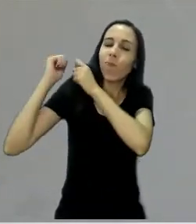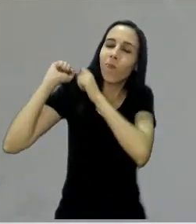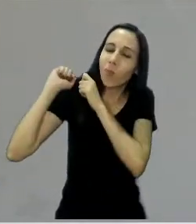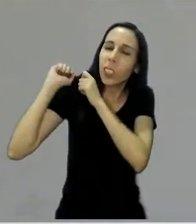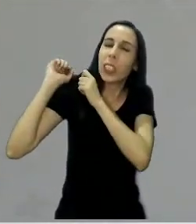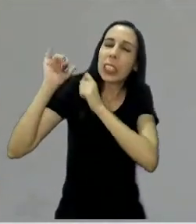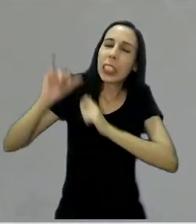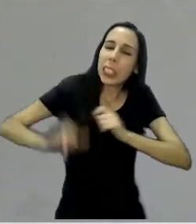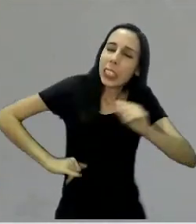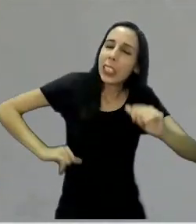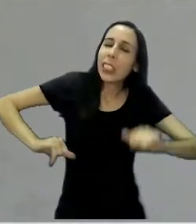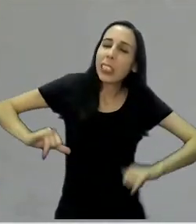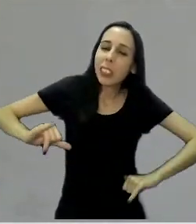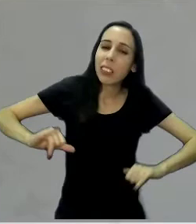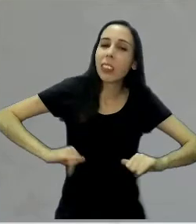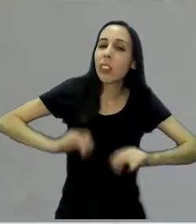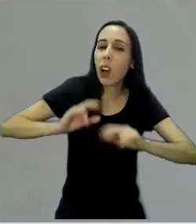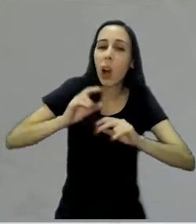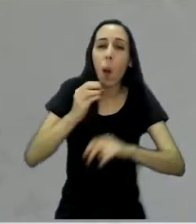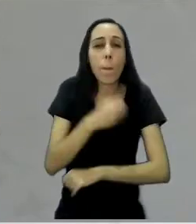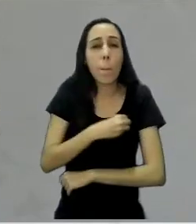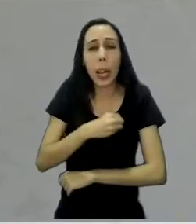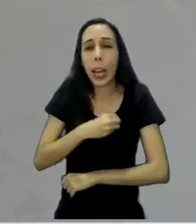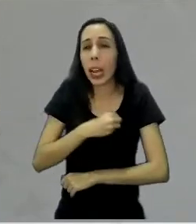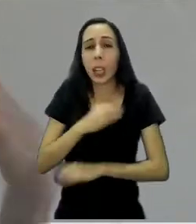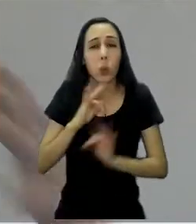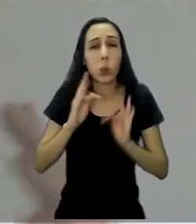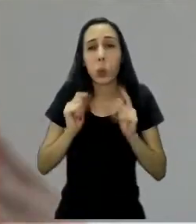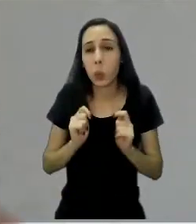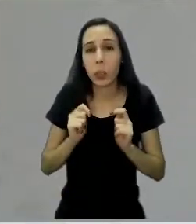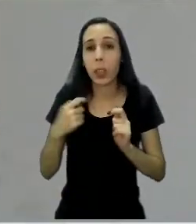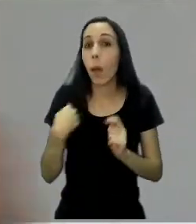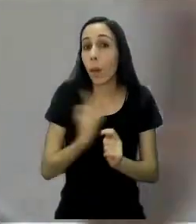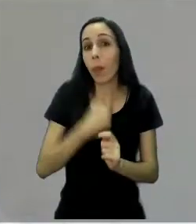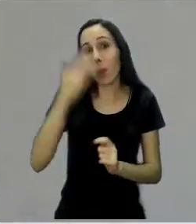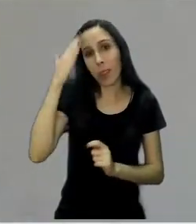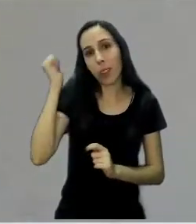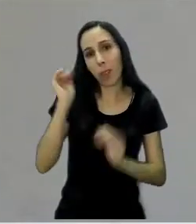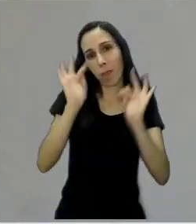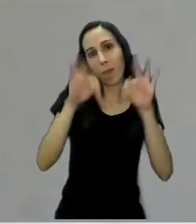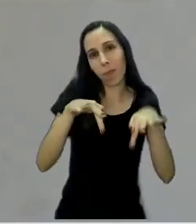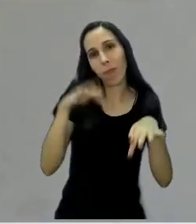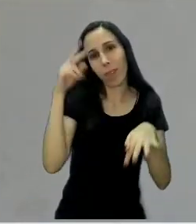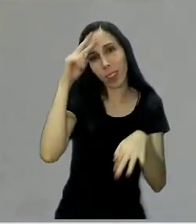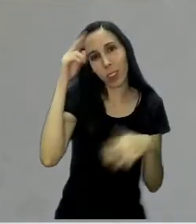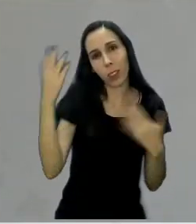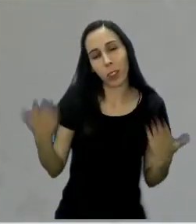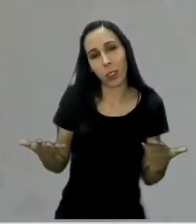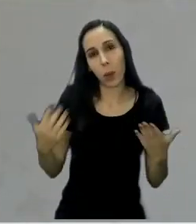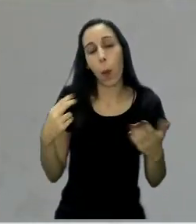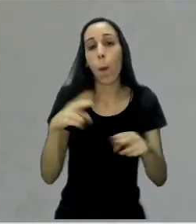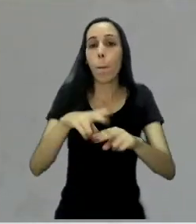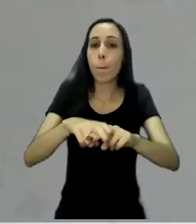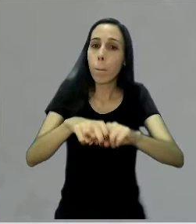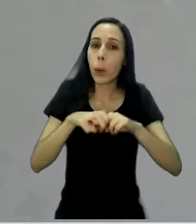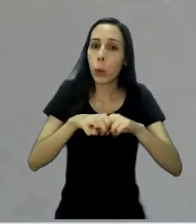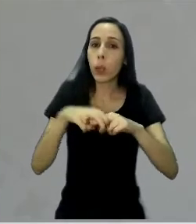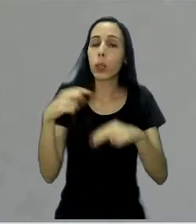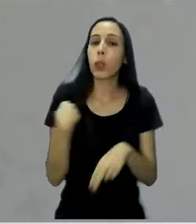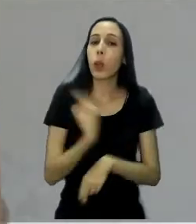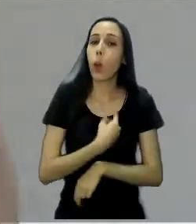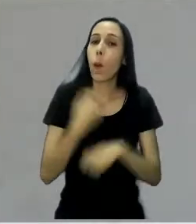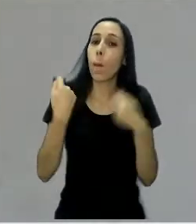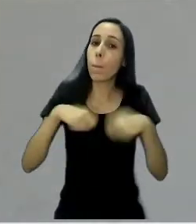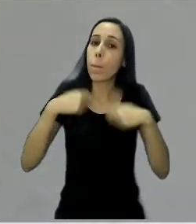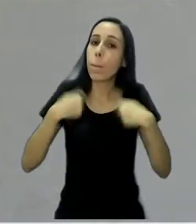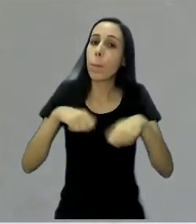Ele carregou com os nossos sofrimentos. Então, nós já sabemos o fim da história. Por